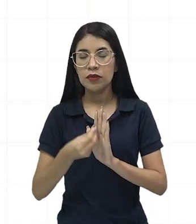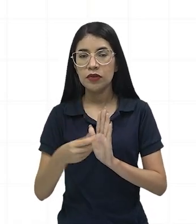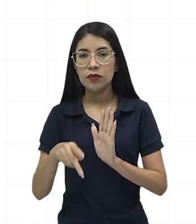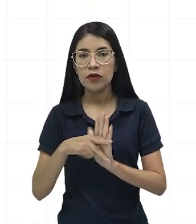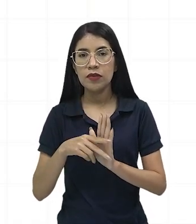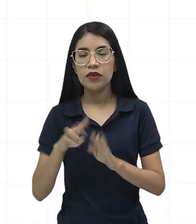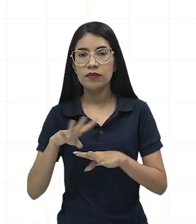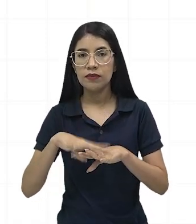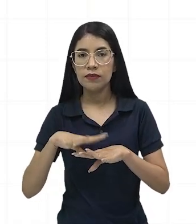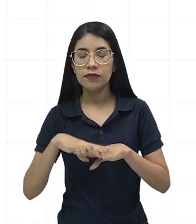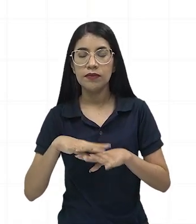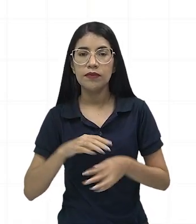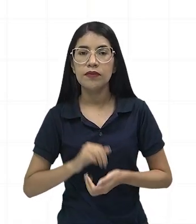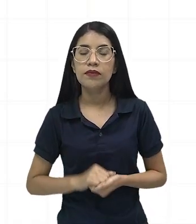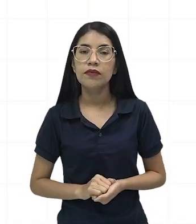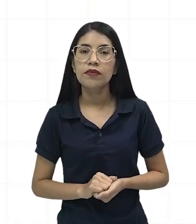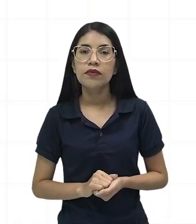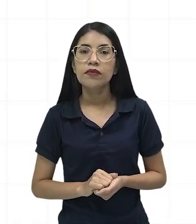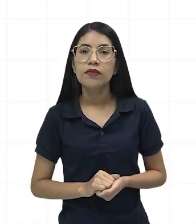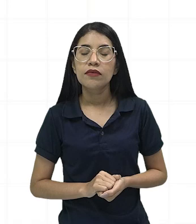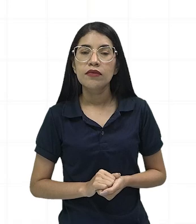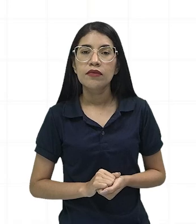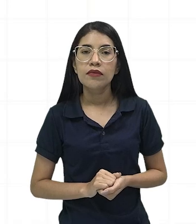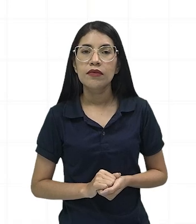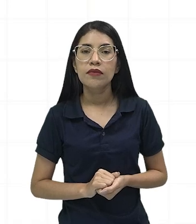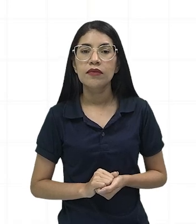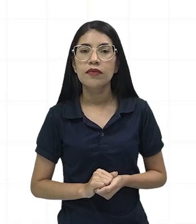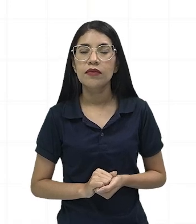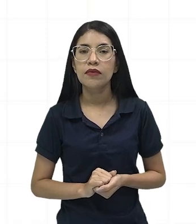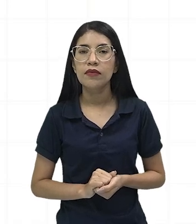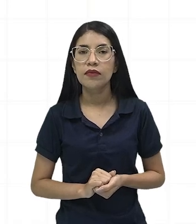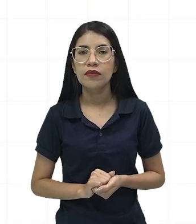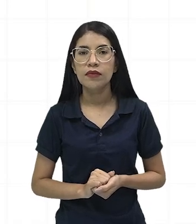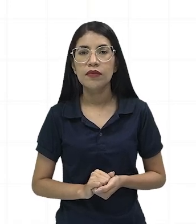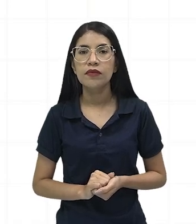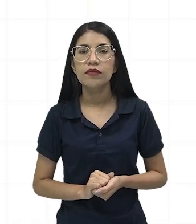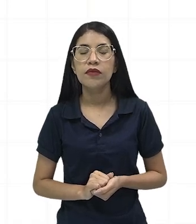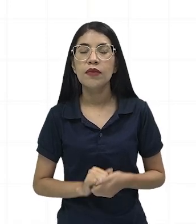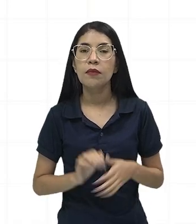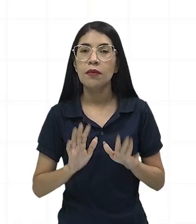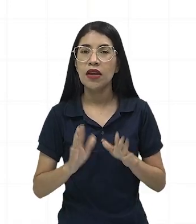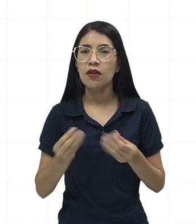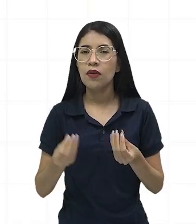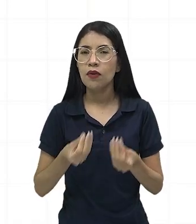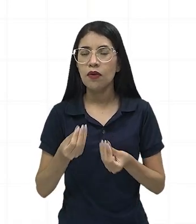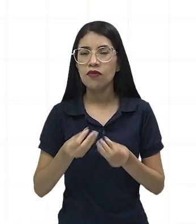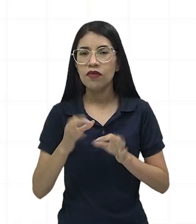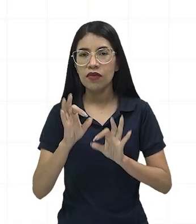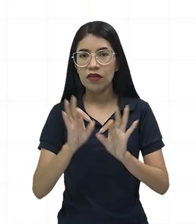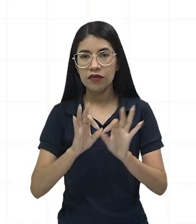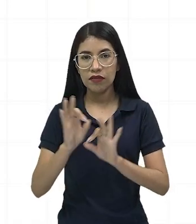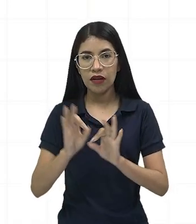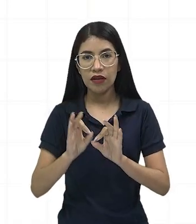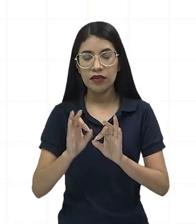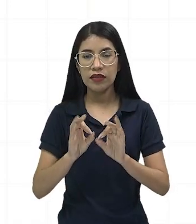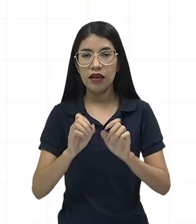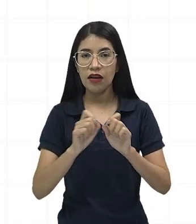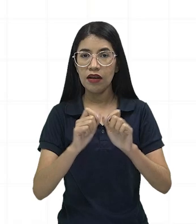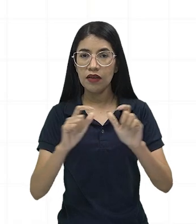beleza? Aí, como você vai agora construir